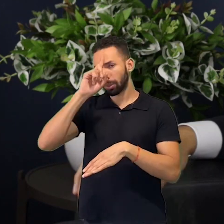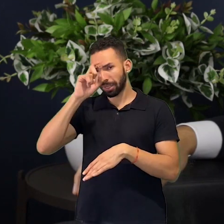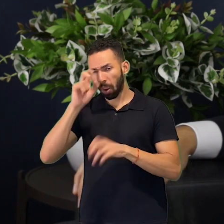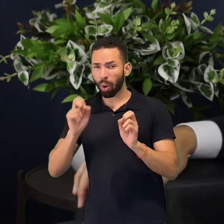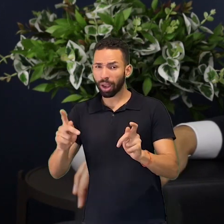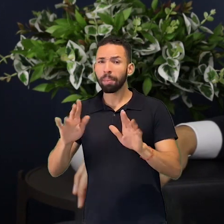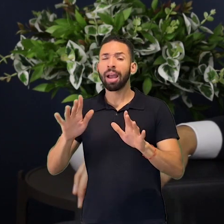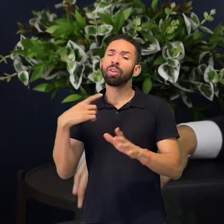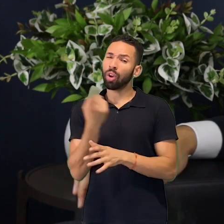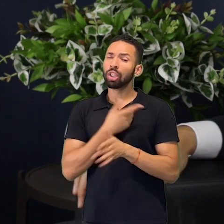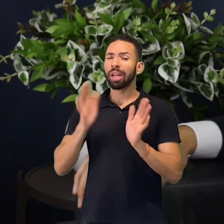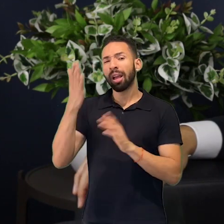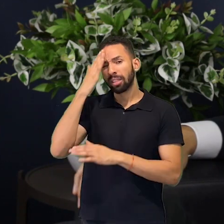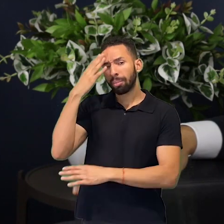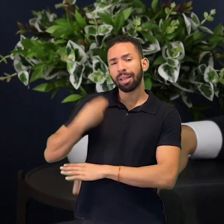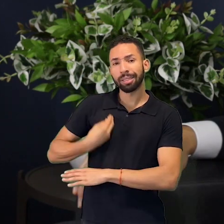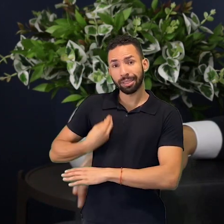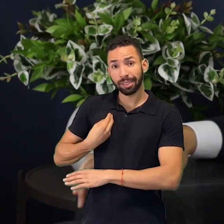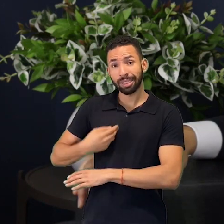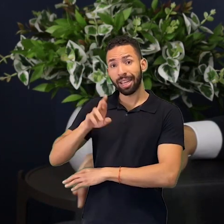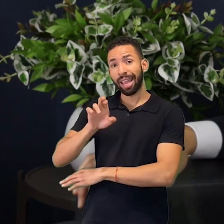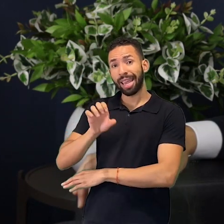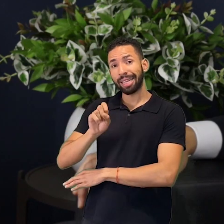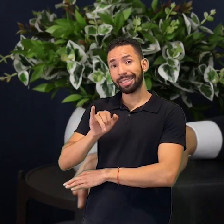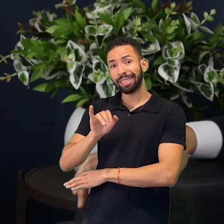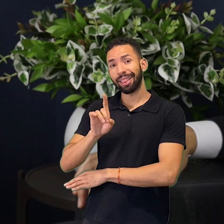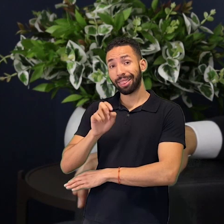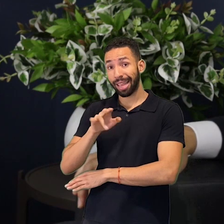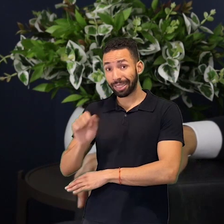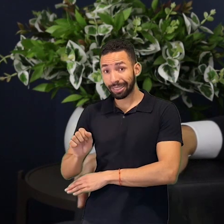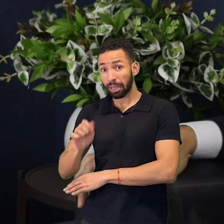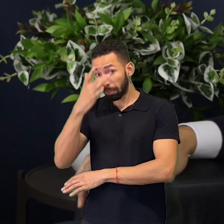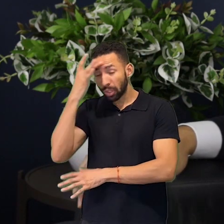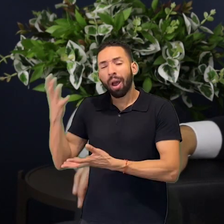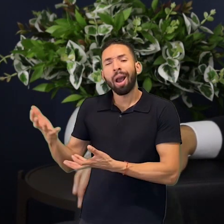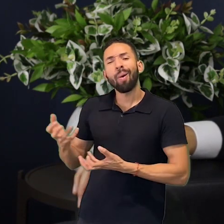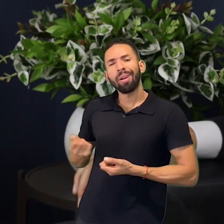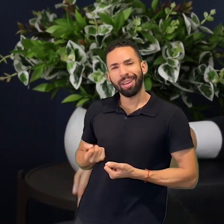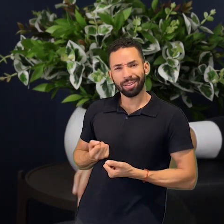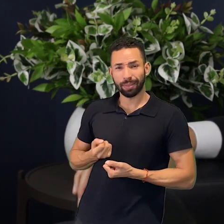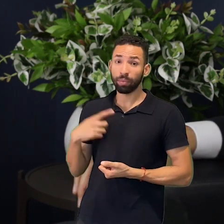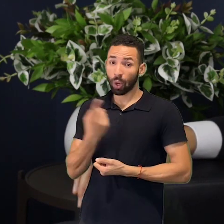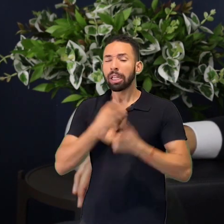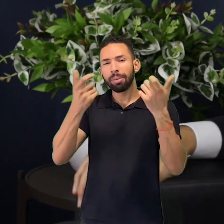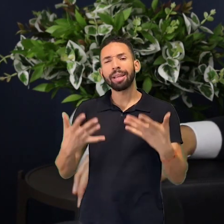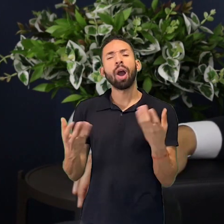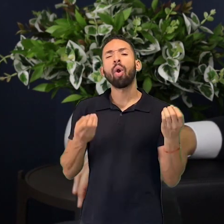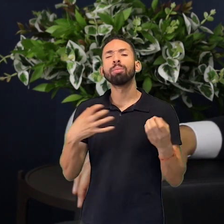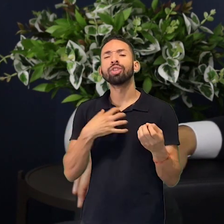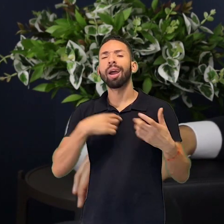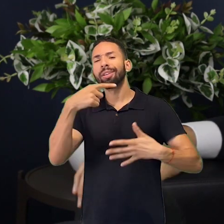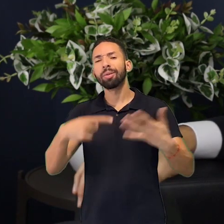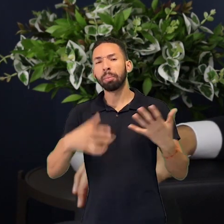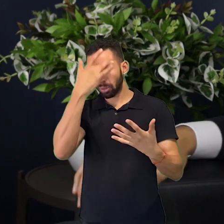internação hospitalar? A gente já ouviu falar um pouquinho de residência inclusiva. Eu queria que você nos explicasse um pouco sobre isso, sobre